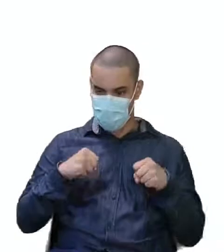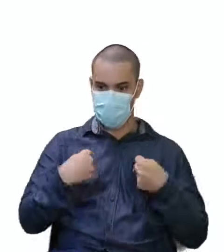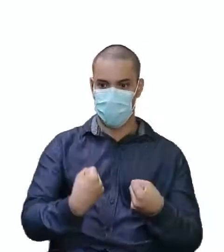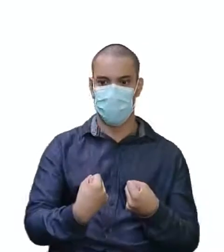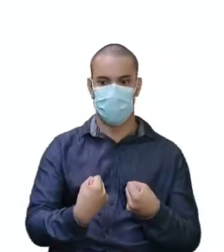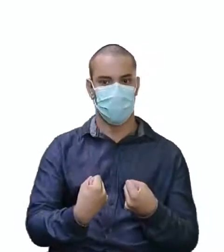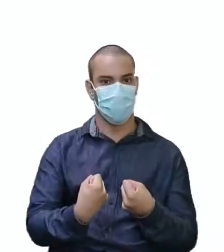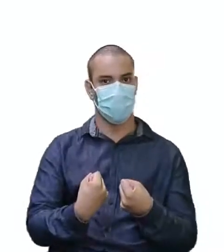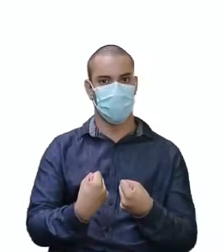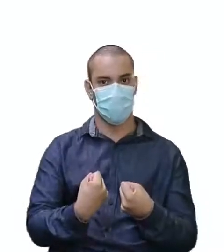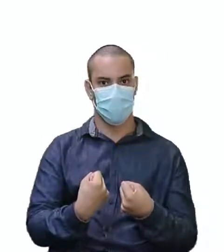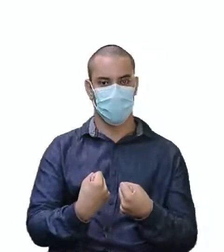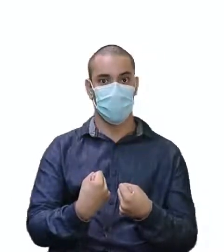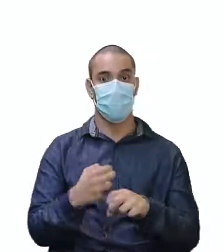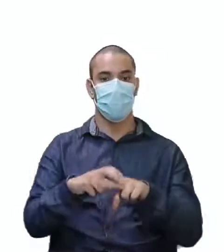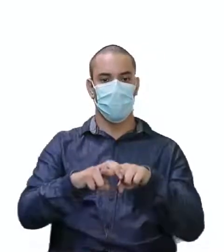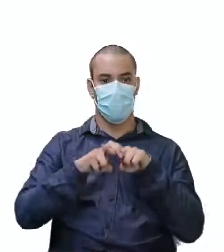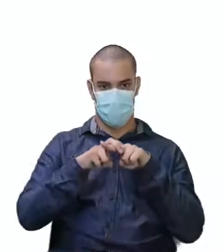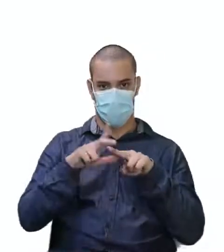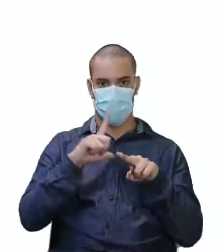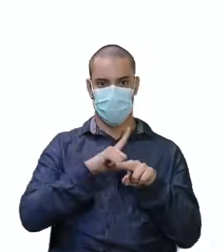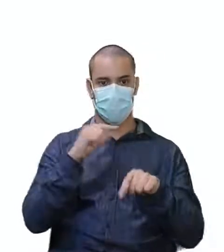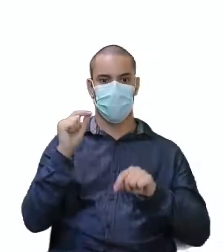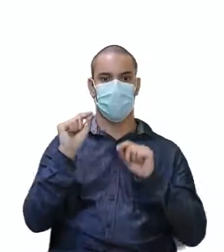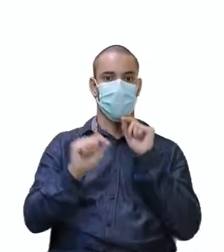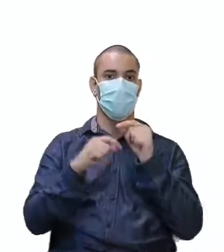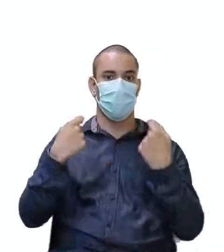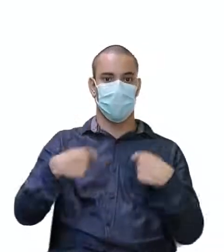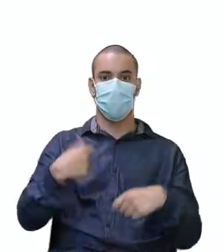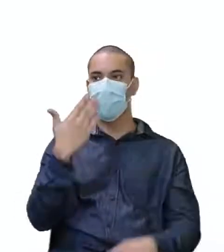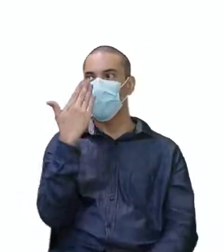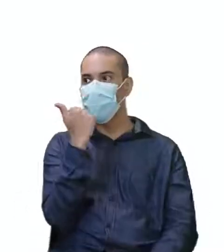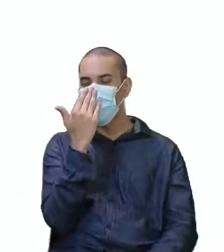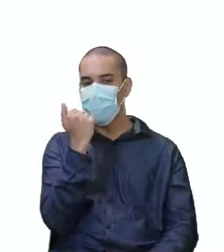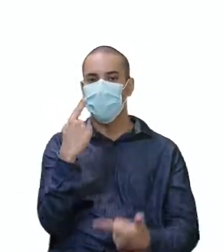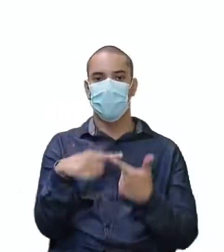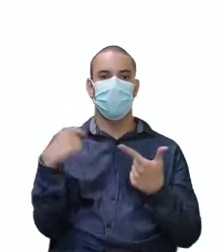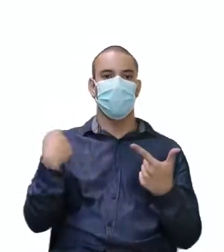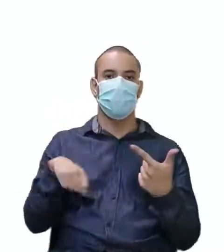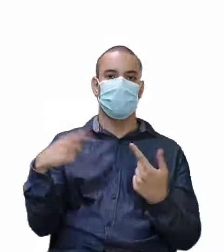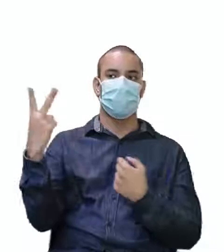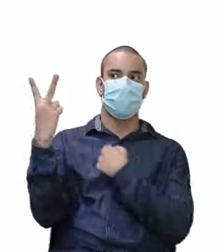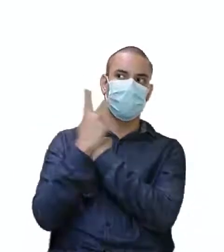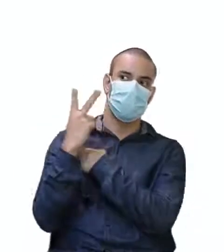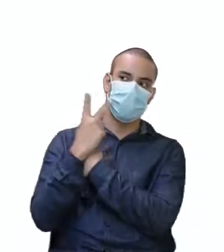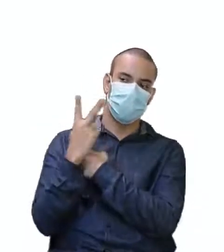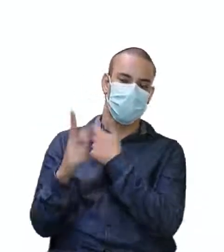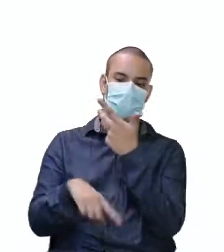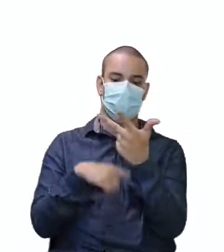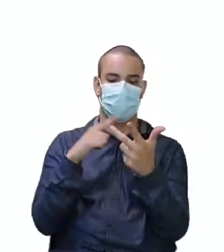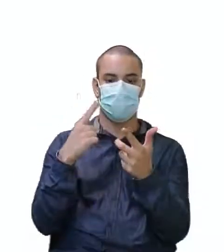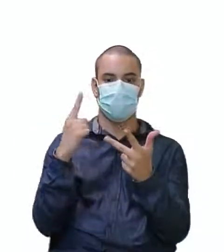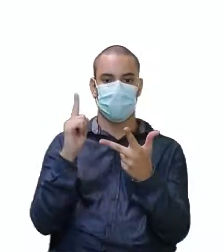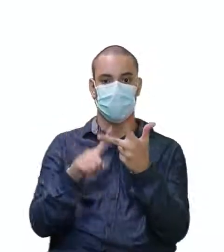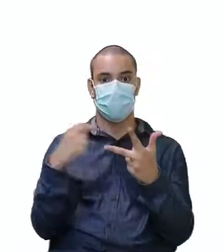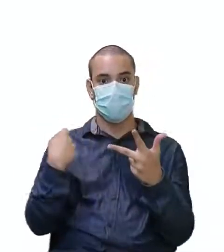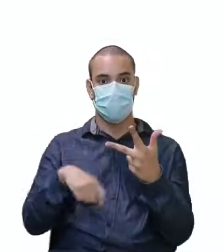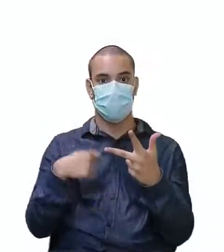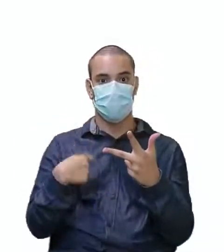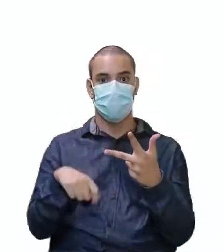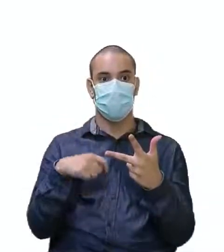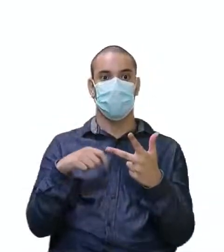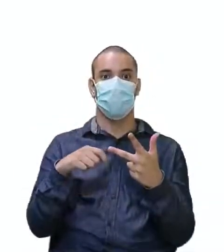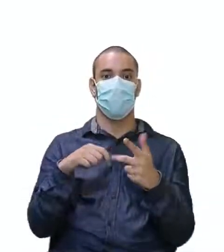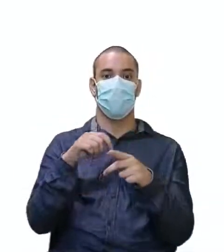ele está. Para isso, ele tem o quê? Ele tem que se alimentar, ele tem que se proteger, ele tem que alimentar a